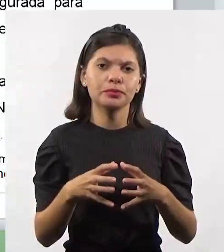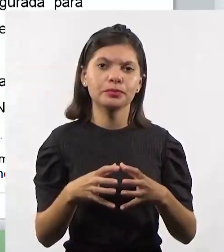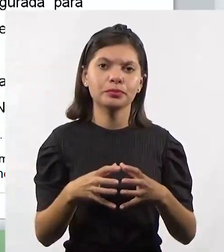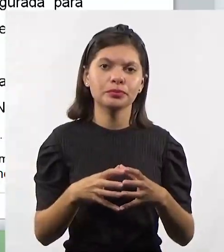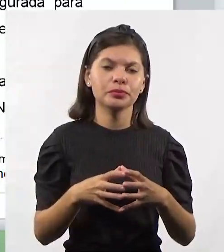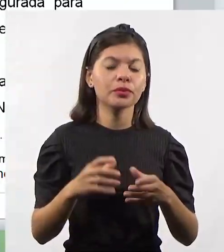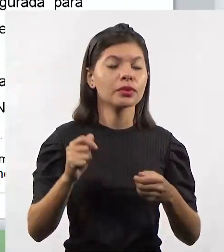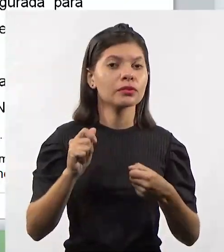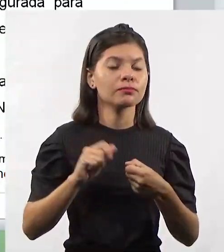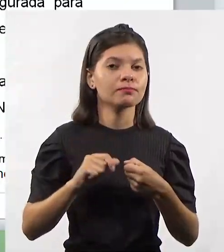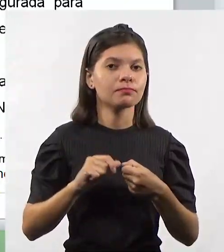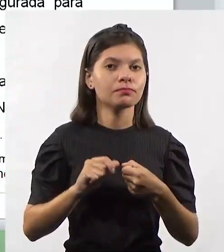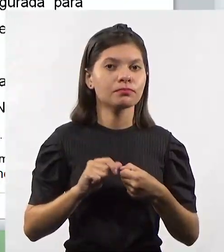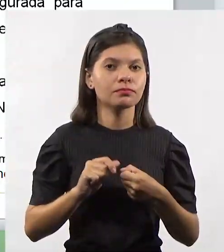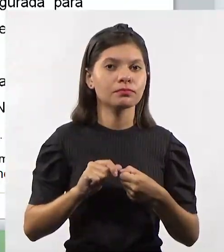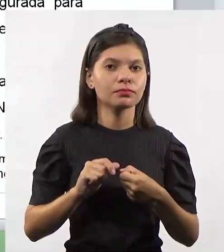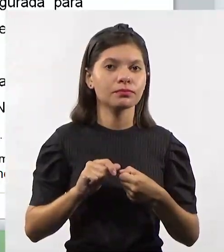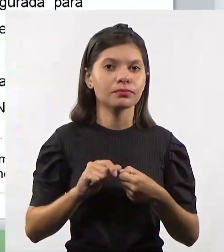constituído